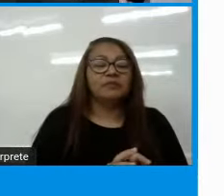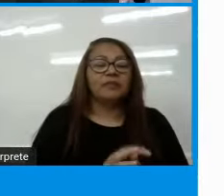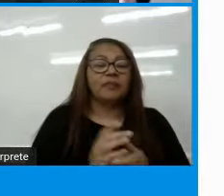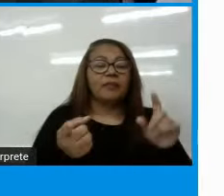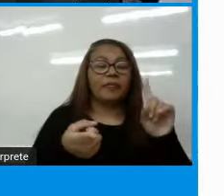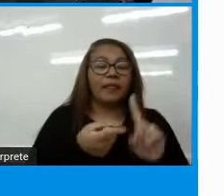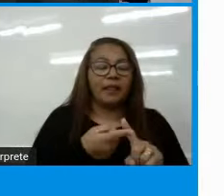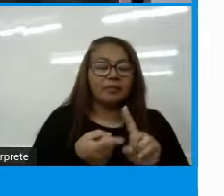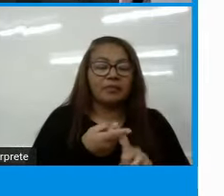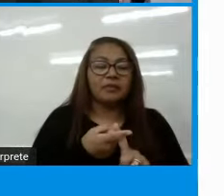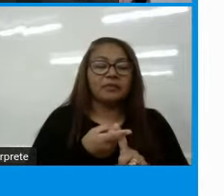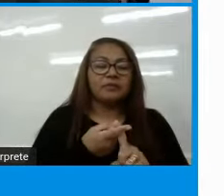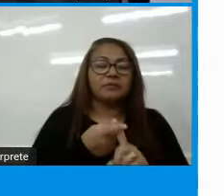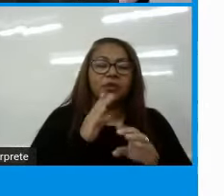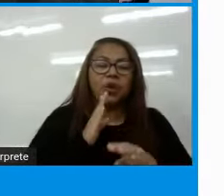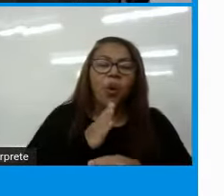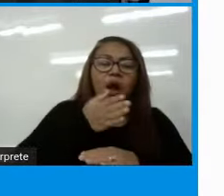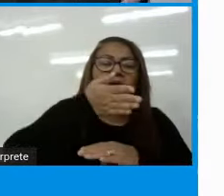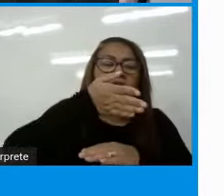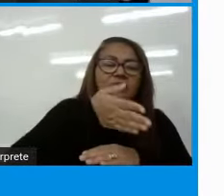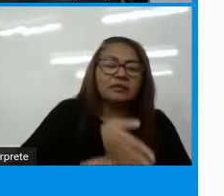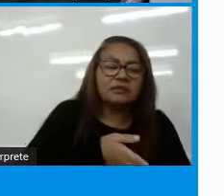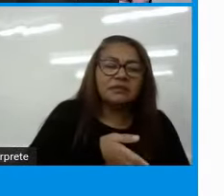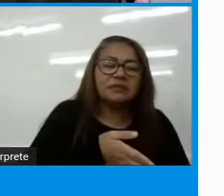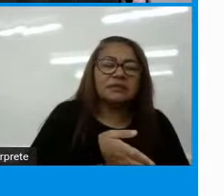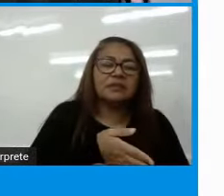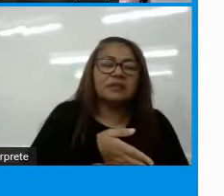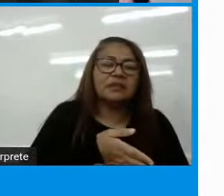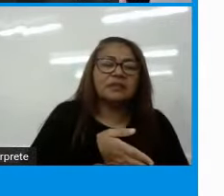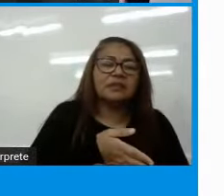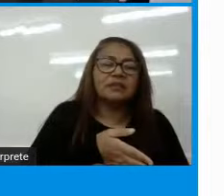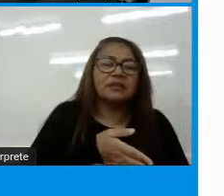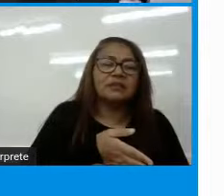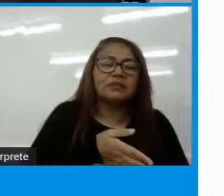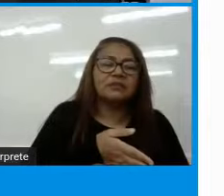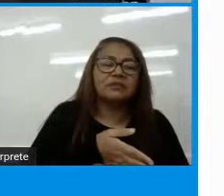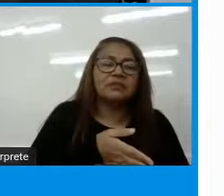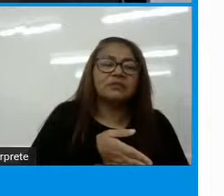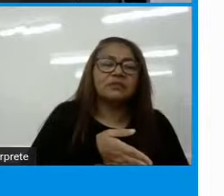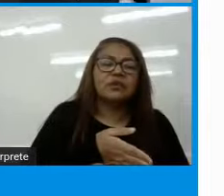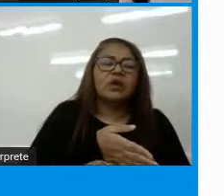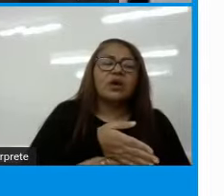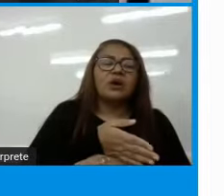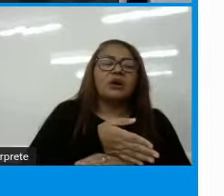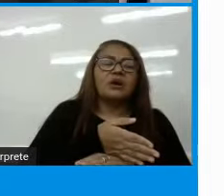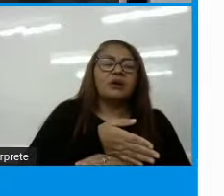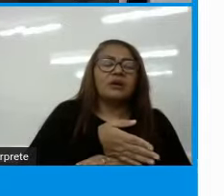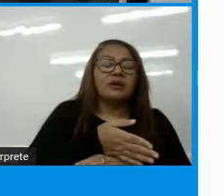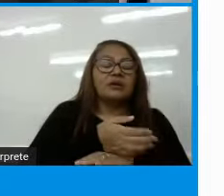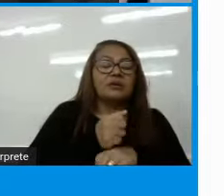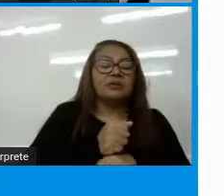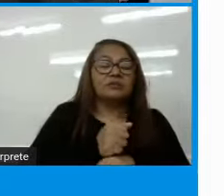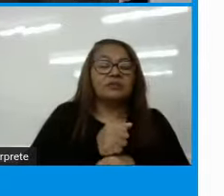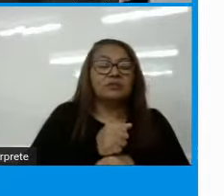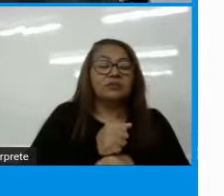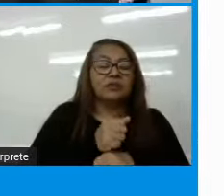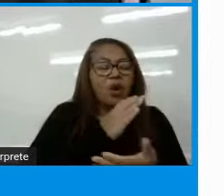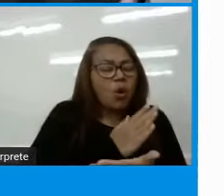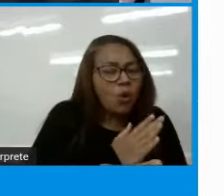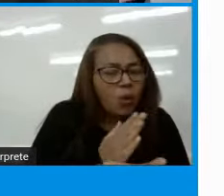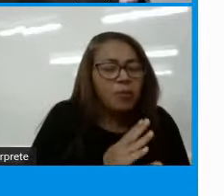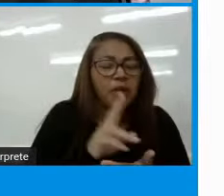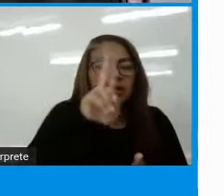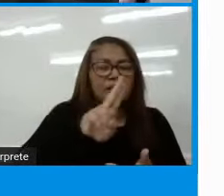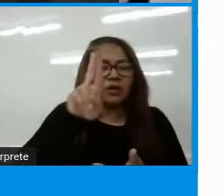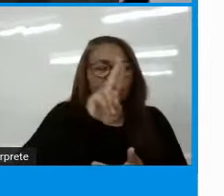permite criar, ver e editar arquivos quando e onde você estiver. Você ativa isso na sua conta. Ah, vou passar um fim de